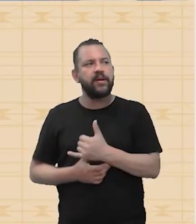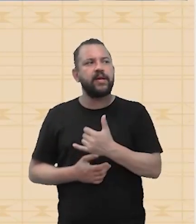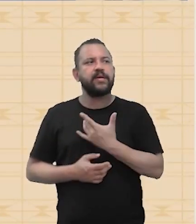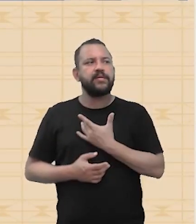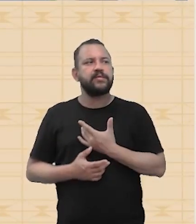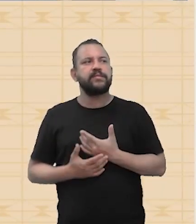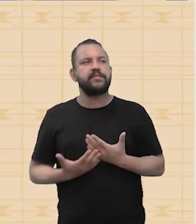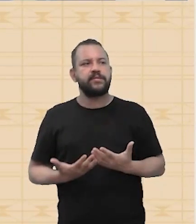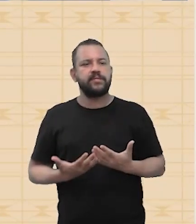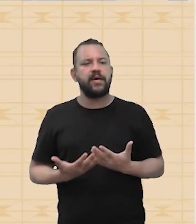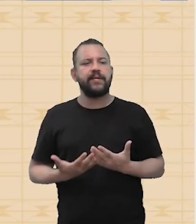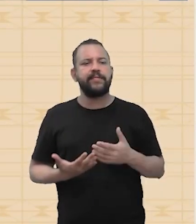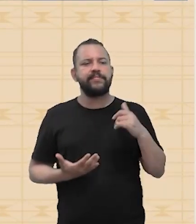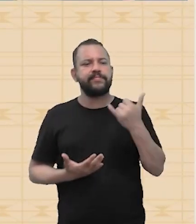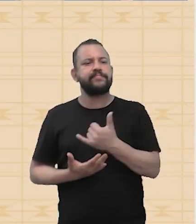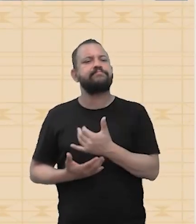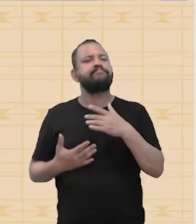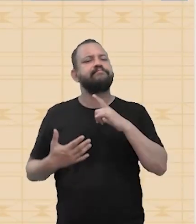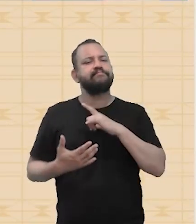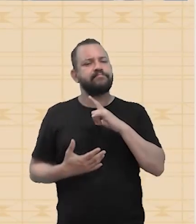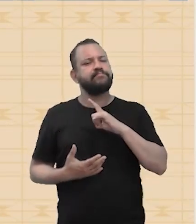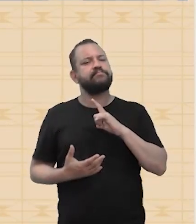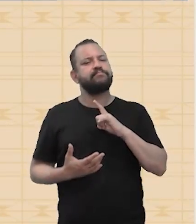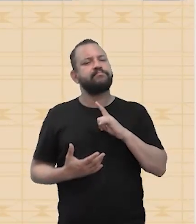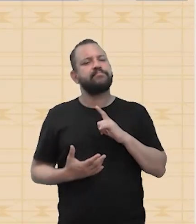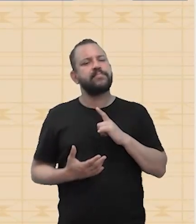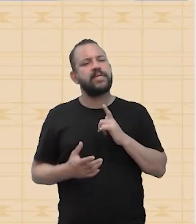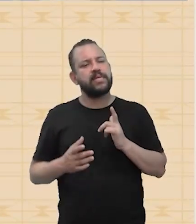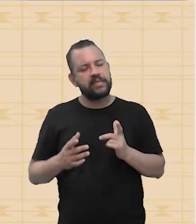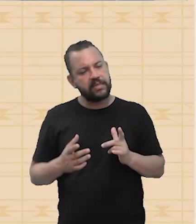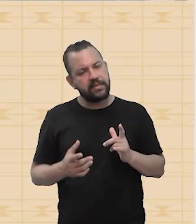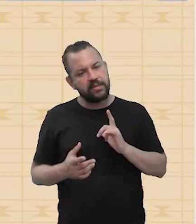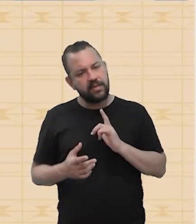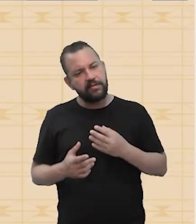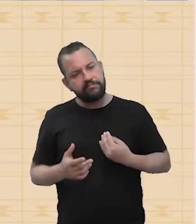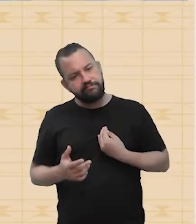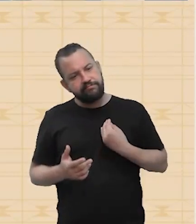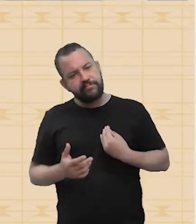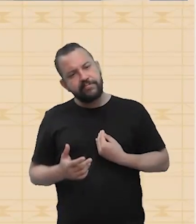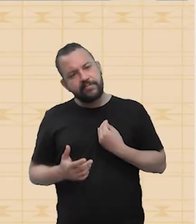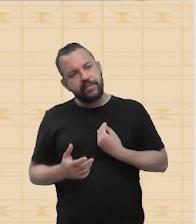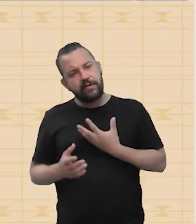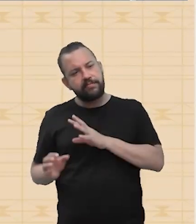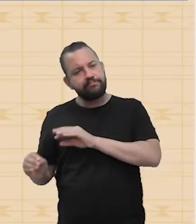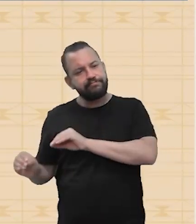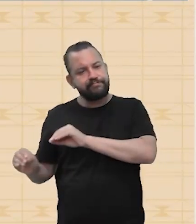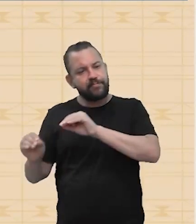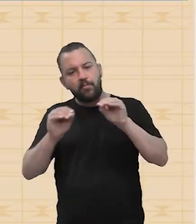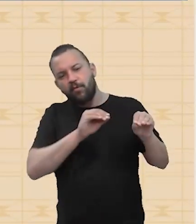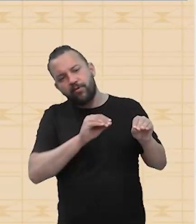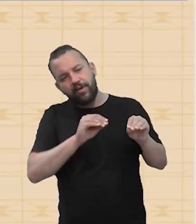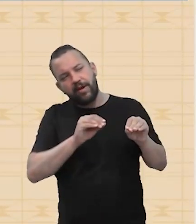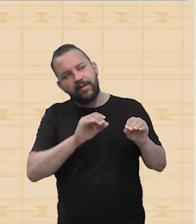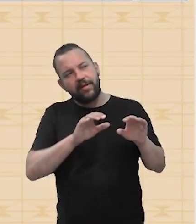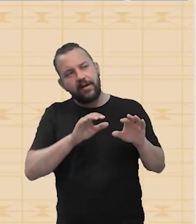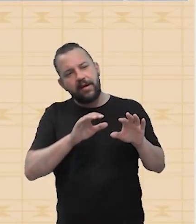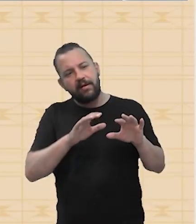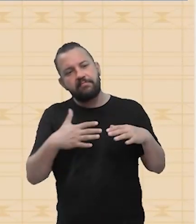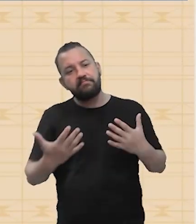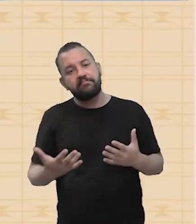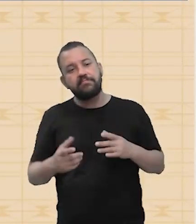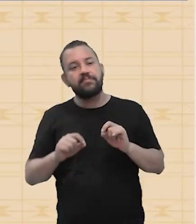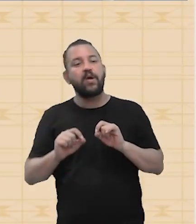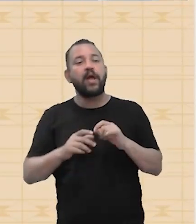energia essa que só vai existir enquanto ela for transferida de quem? Daquele que tem